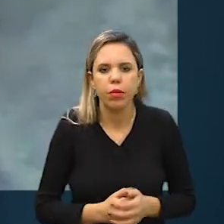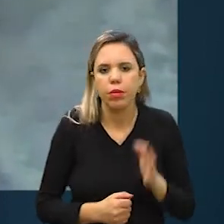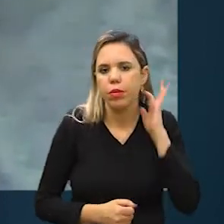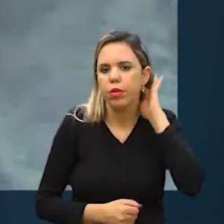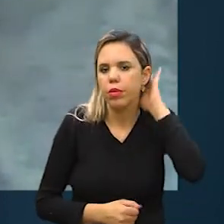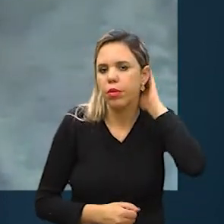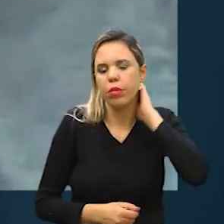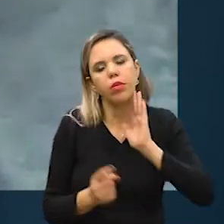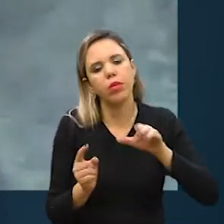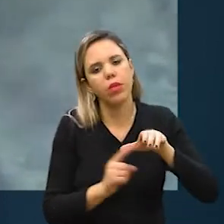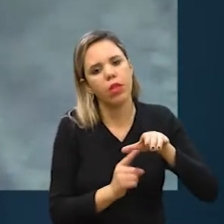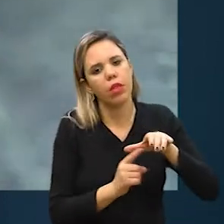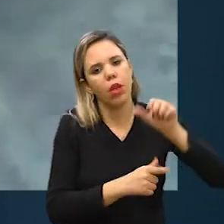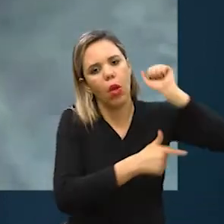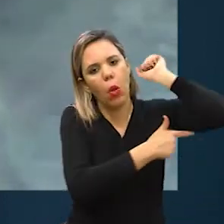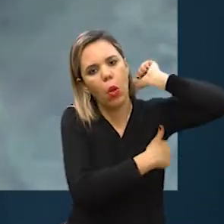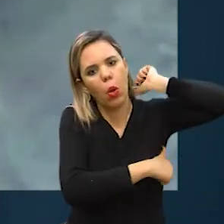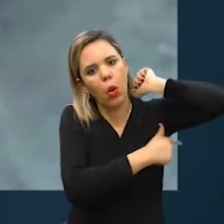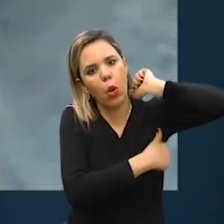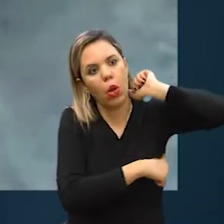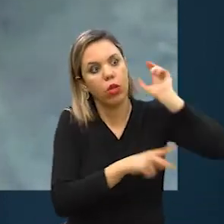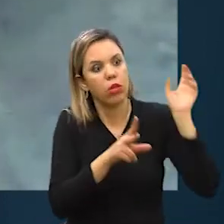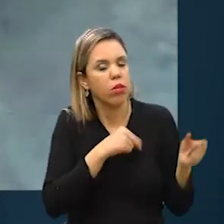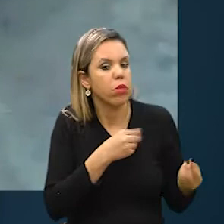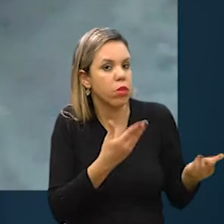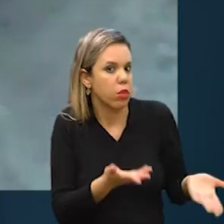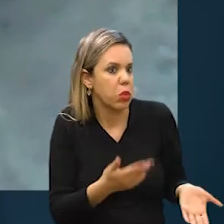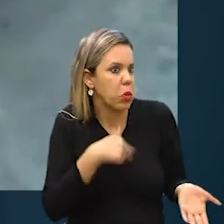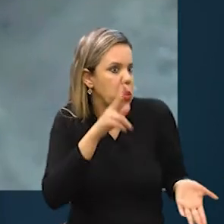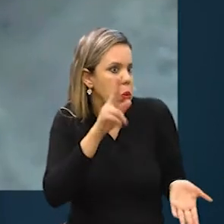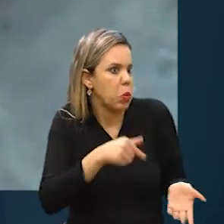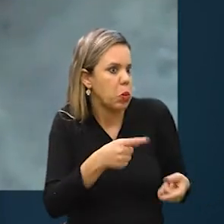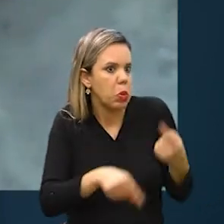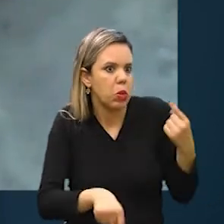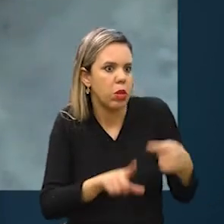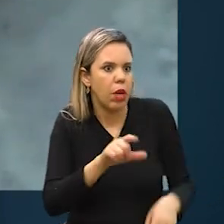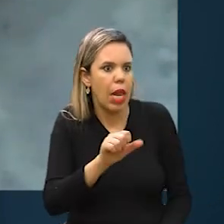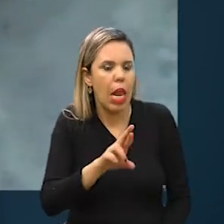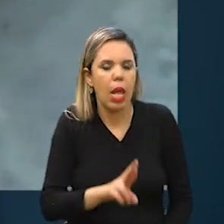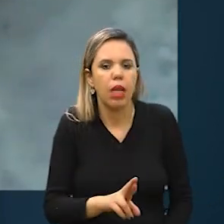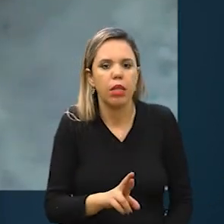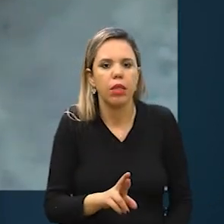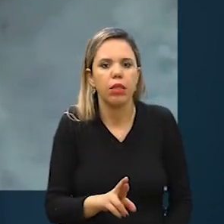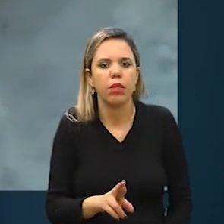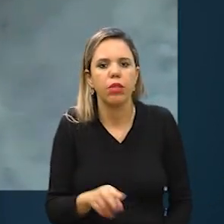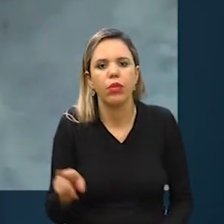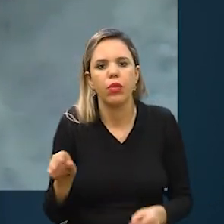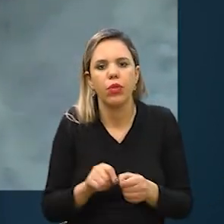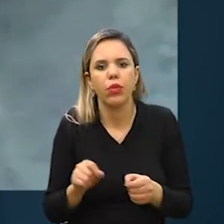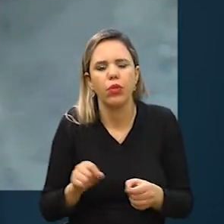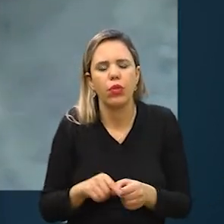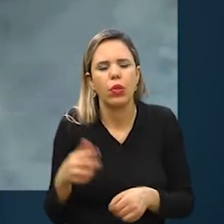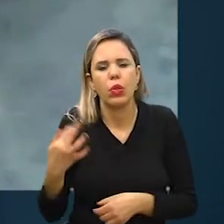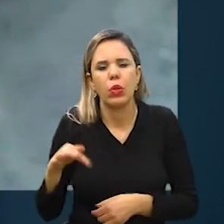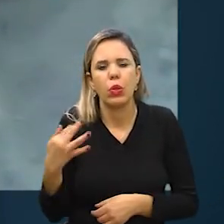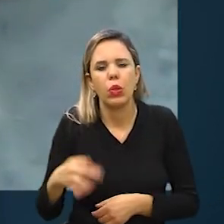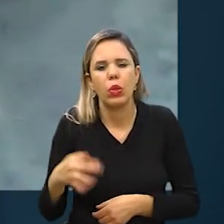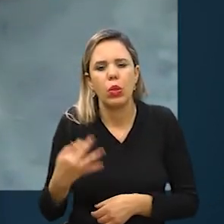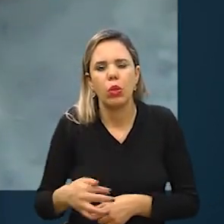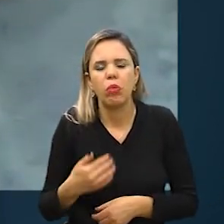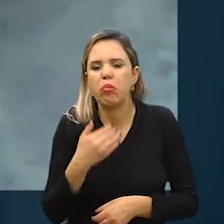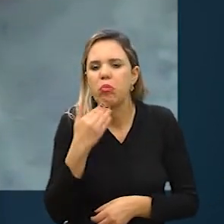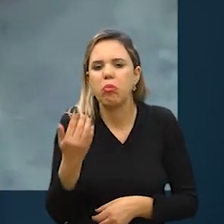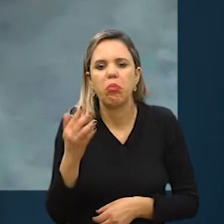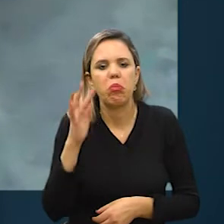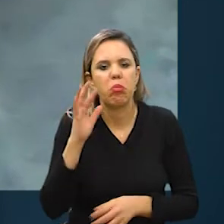olha, é uma clínica de depilação a laser. Ela falou, Sidney, mas eu nunca dei certo com laser. Eu fiz laser uma vez e doeu para chuchu, não